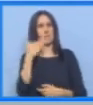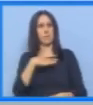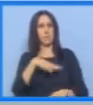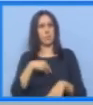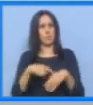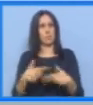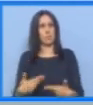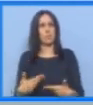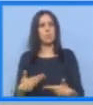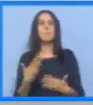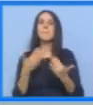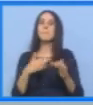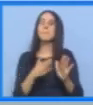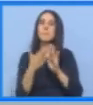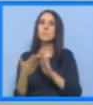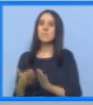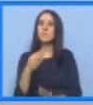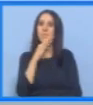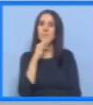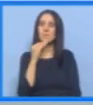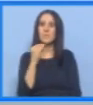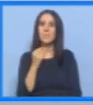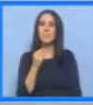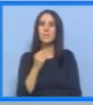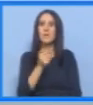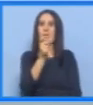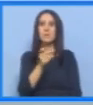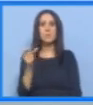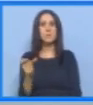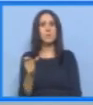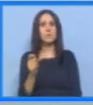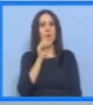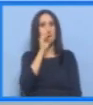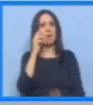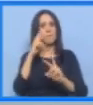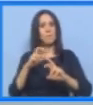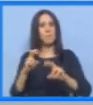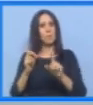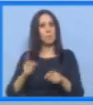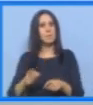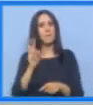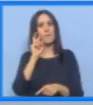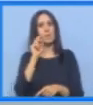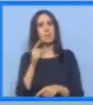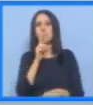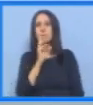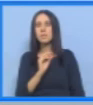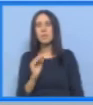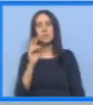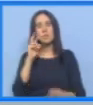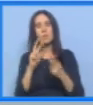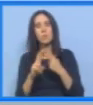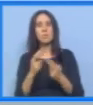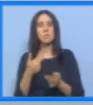de hoje. Mas, por outro lado, e curiosamente, as pessoas começam a descobrir esta dimensão e a valorizar esta dimensão do silêncio, do encontro,